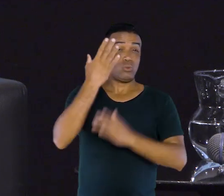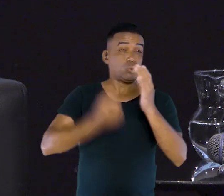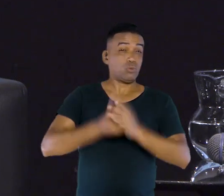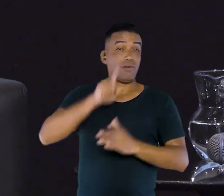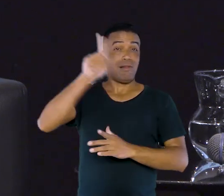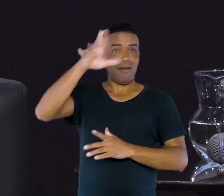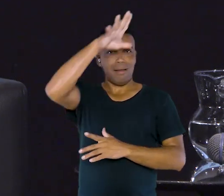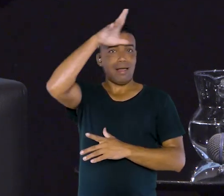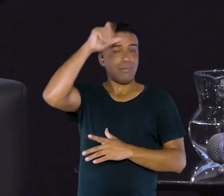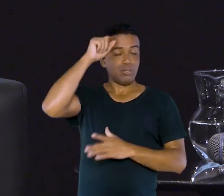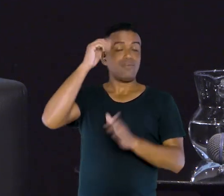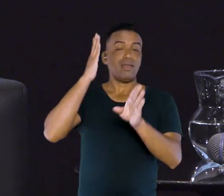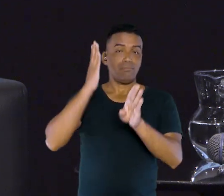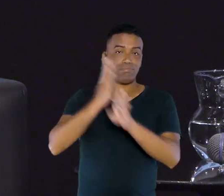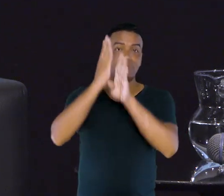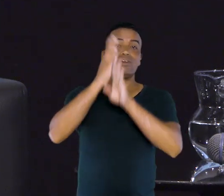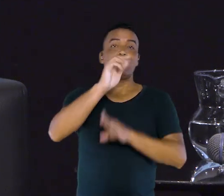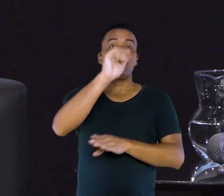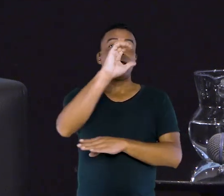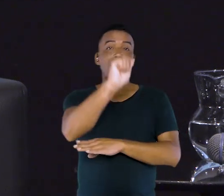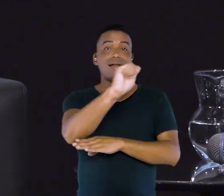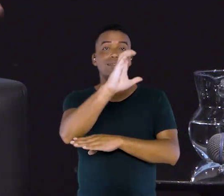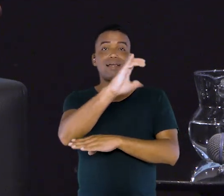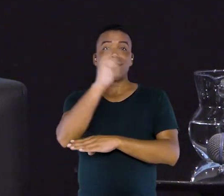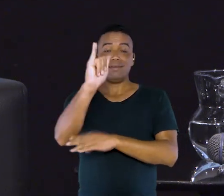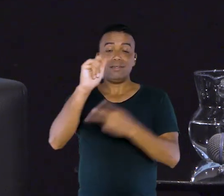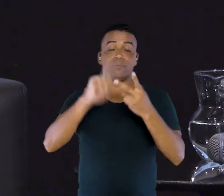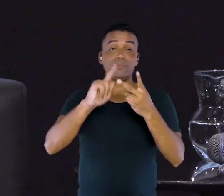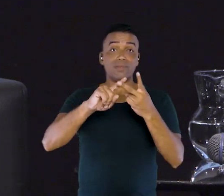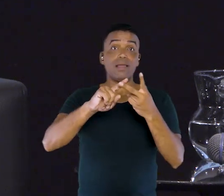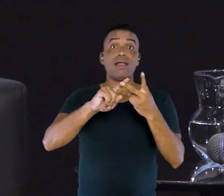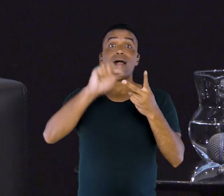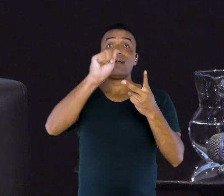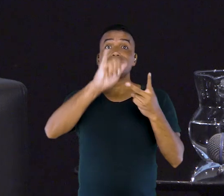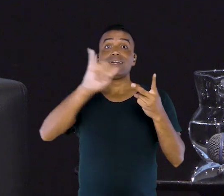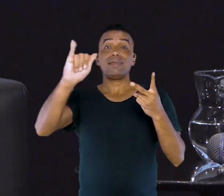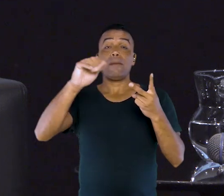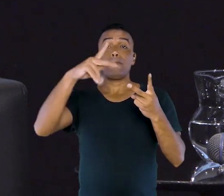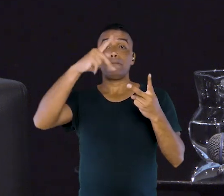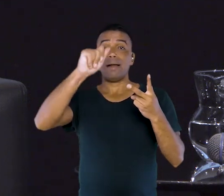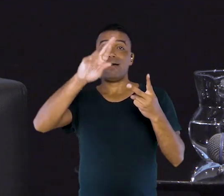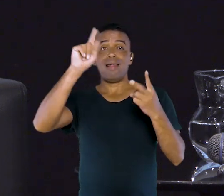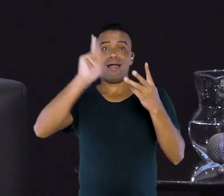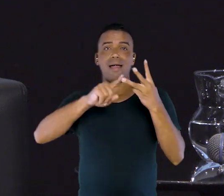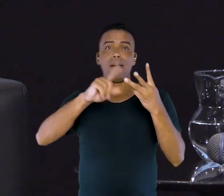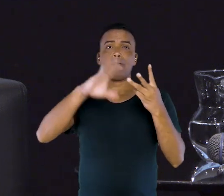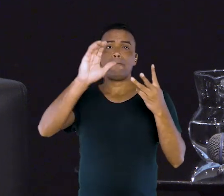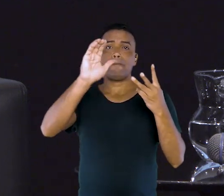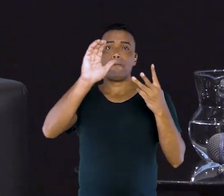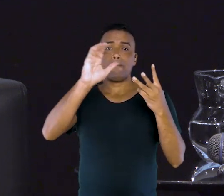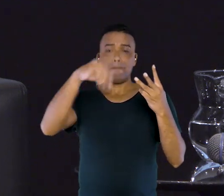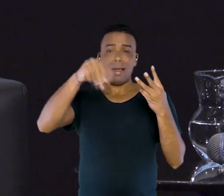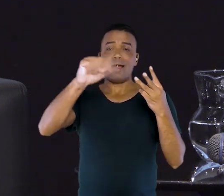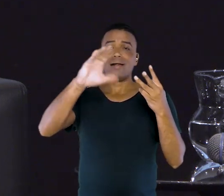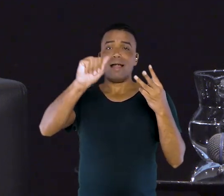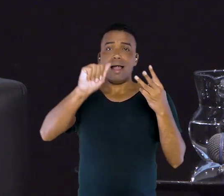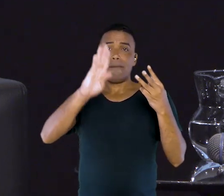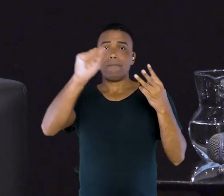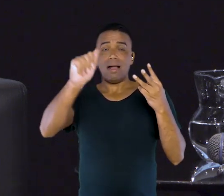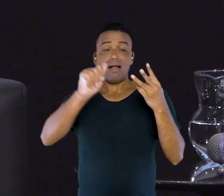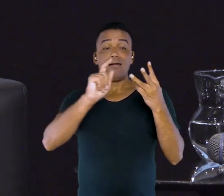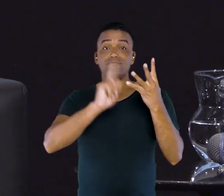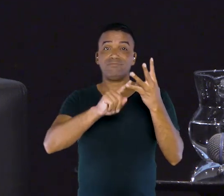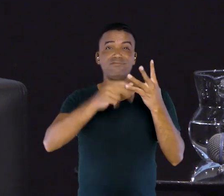Amazônia, várias delas, a gente vai encontrar o açaí do Pará, a bacaba, a paxiúba, são todas plantas